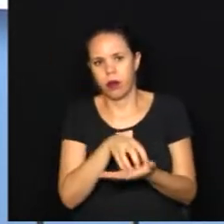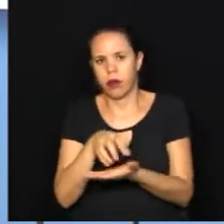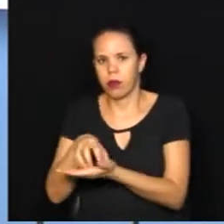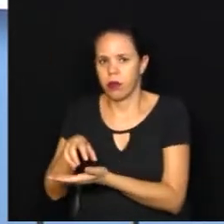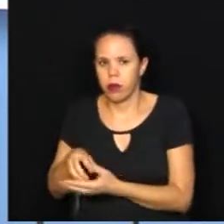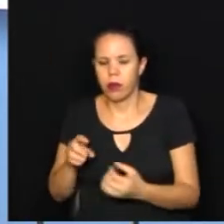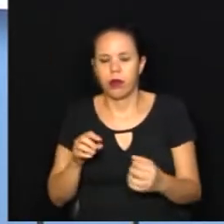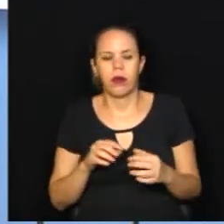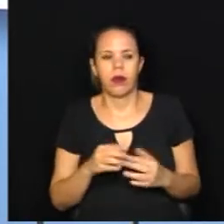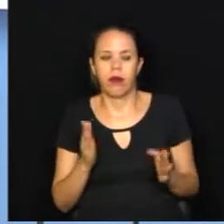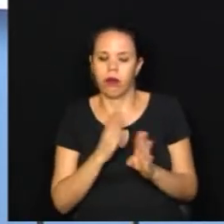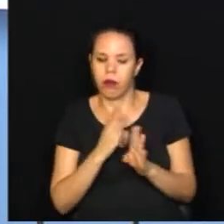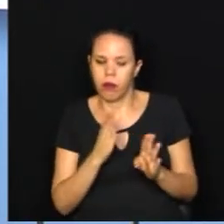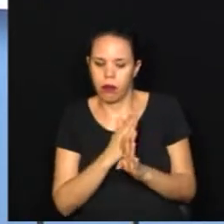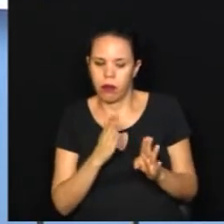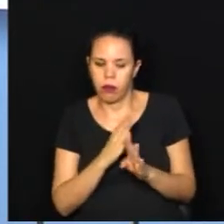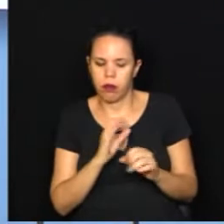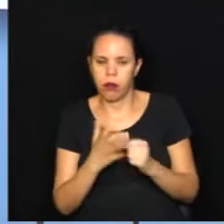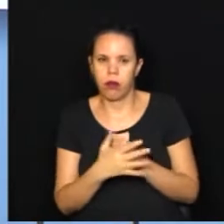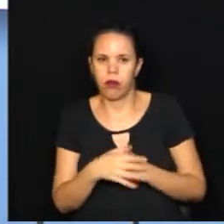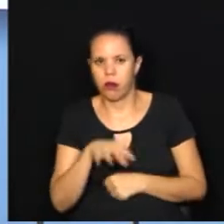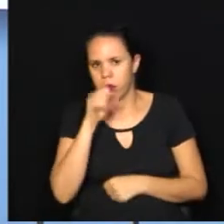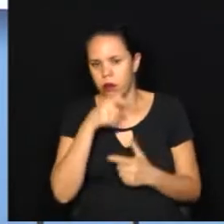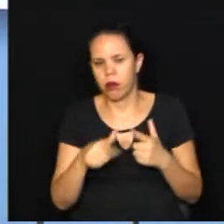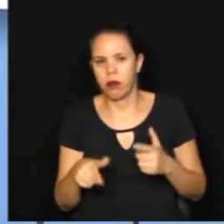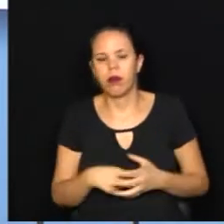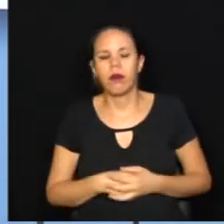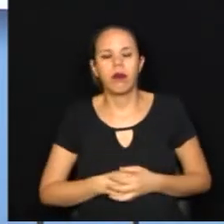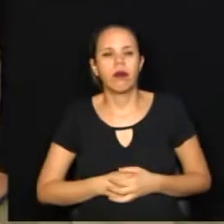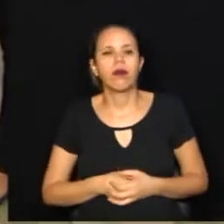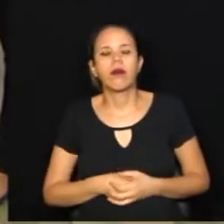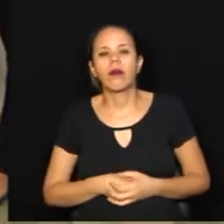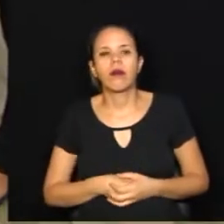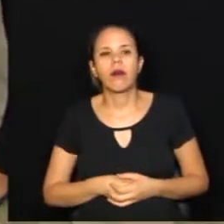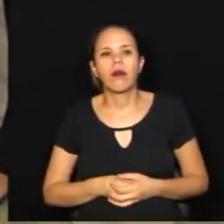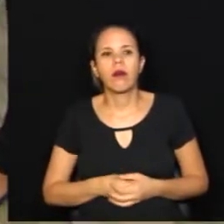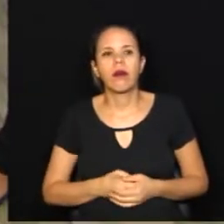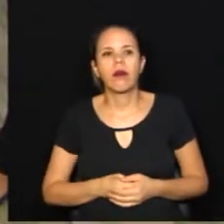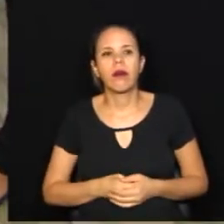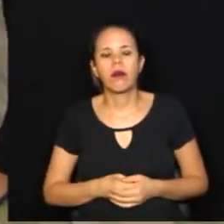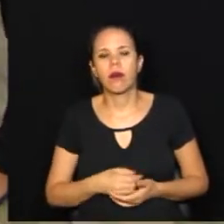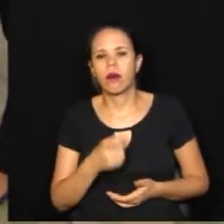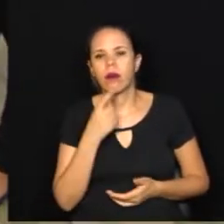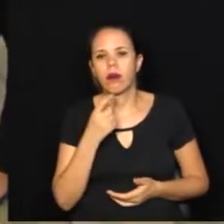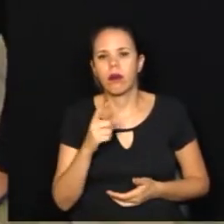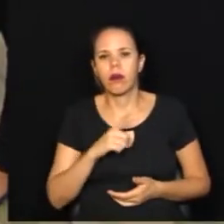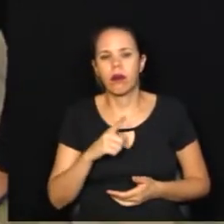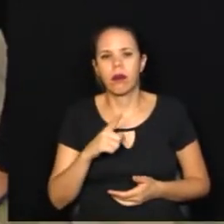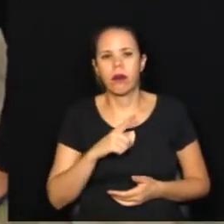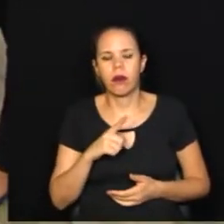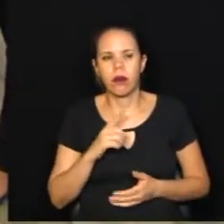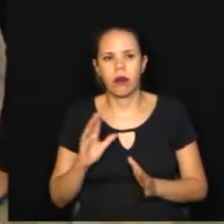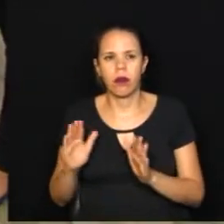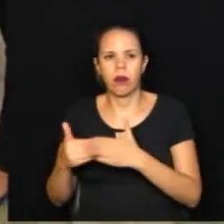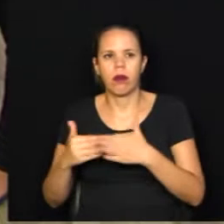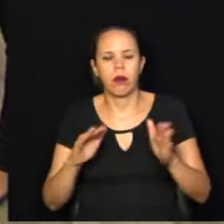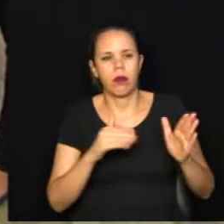manhã às 5 da tarde, para justamente fazer essa triagem dos pacientes que